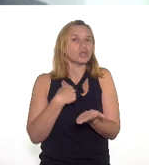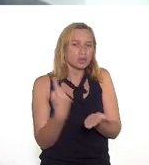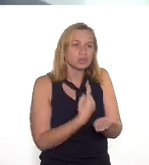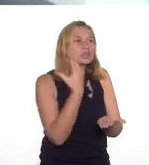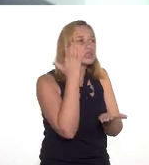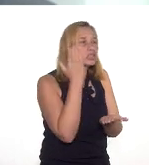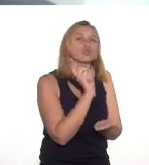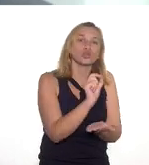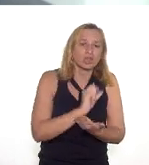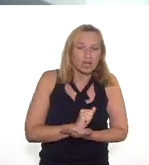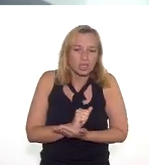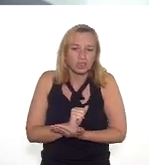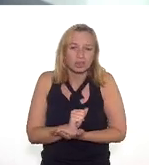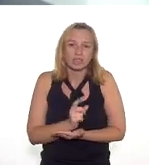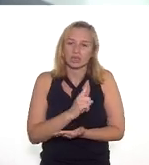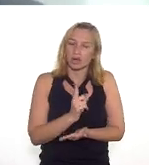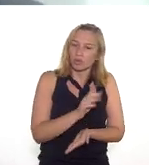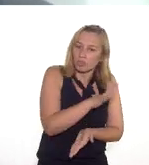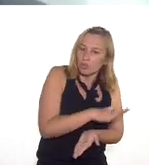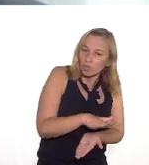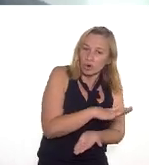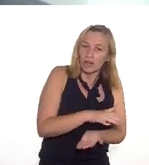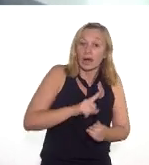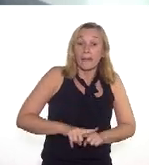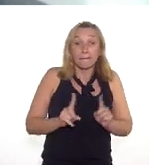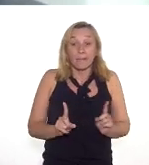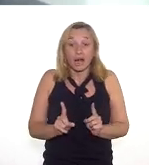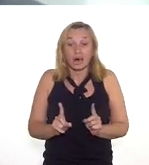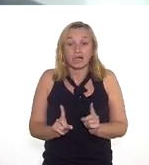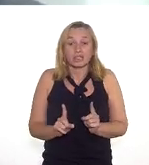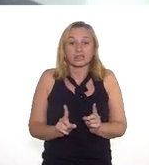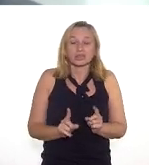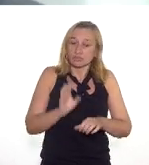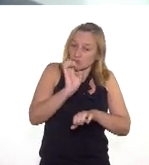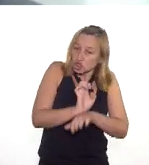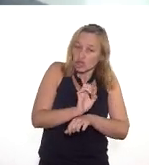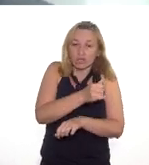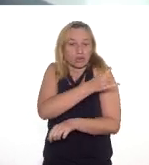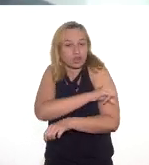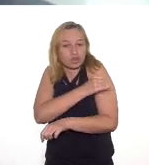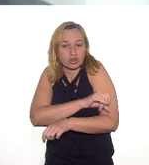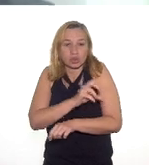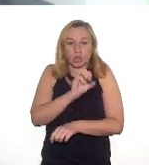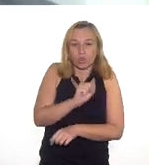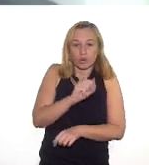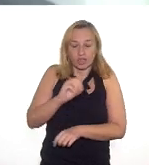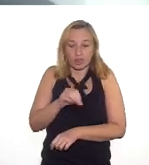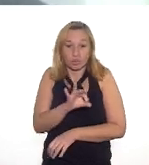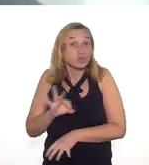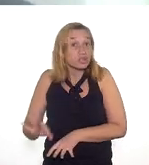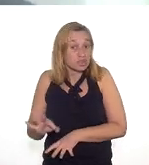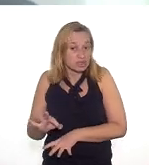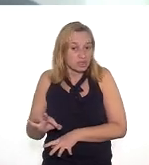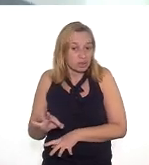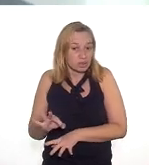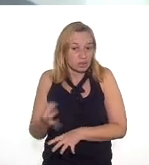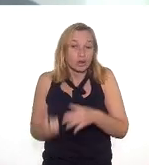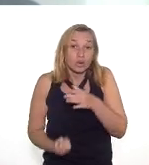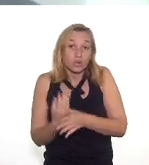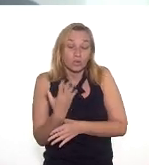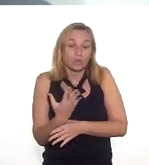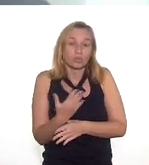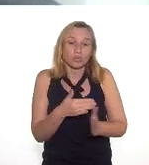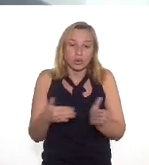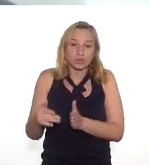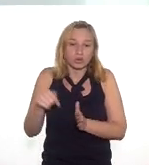que, não por campo, né, mas pelo menos para o estado do Rio de Janeiro, por ser 80% produtor, né,